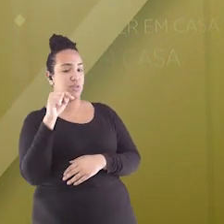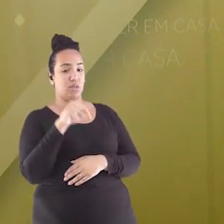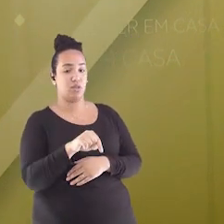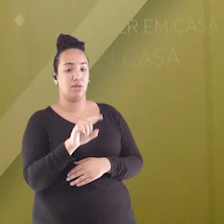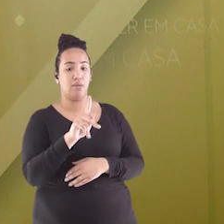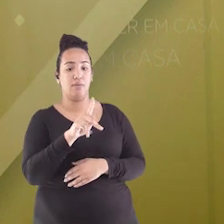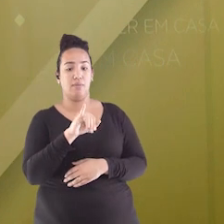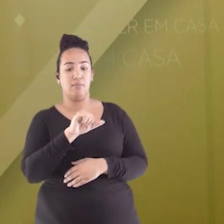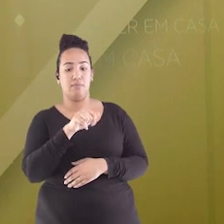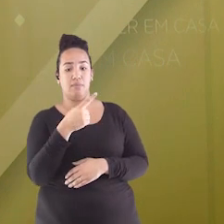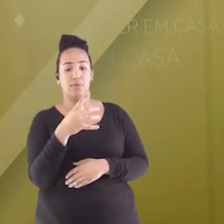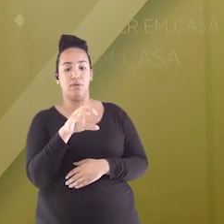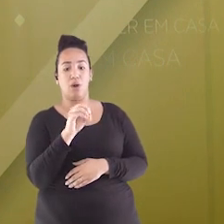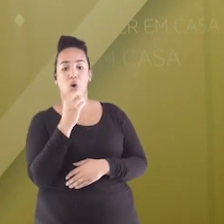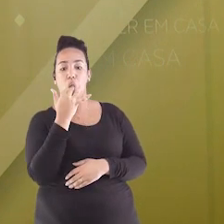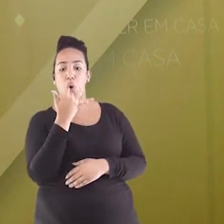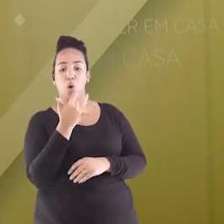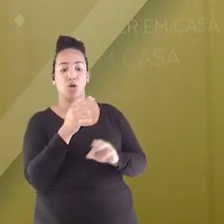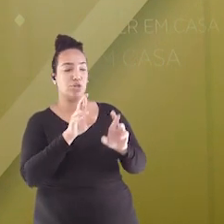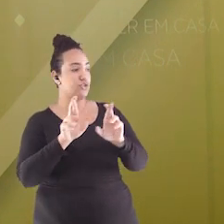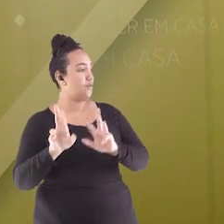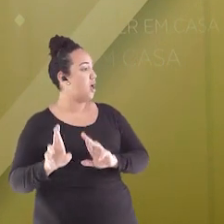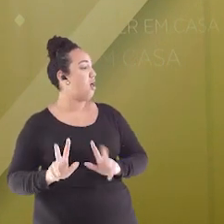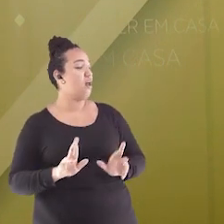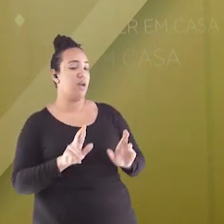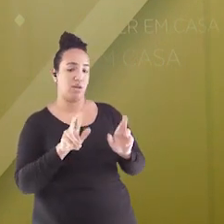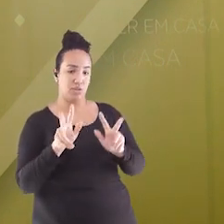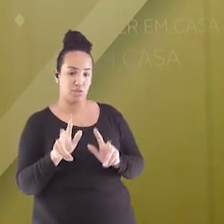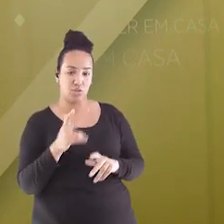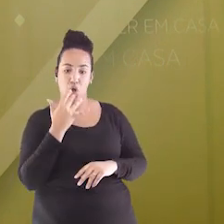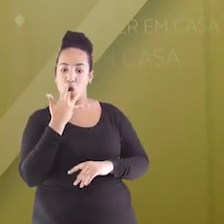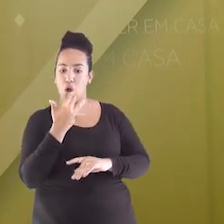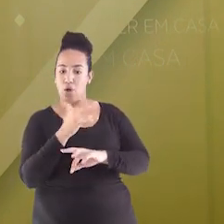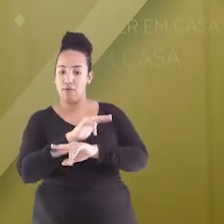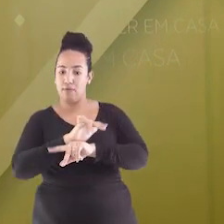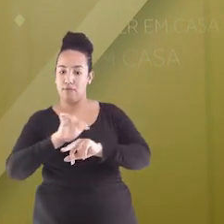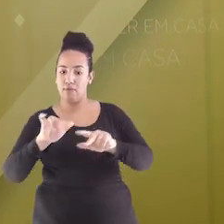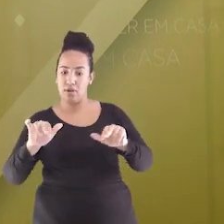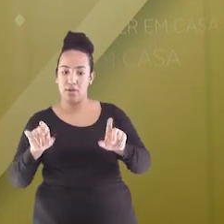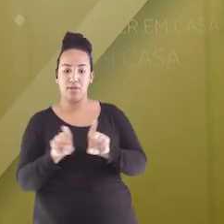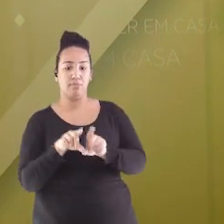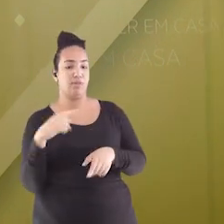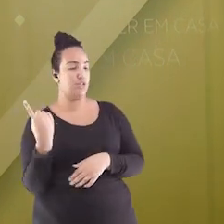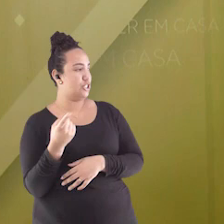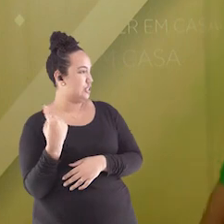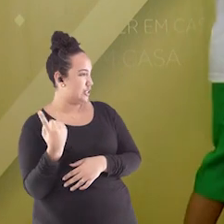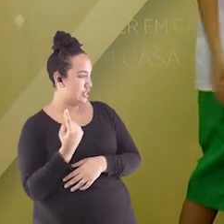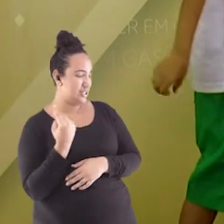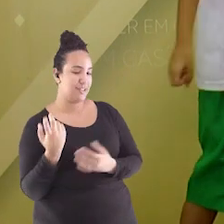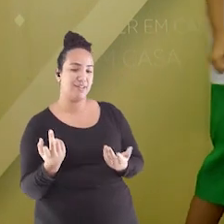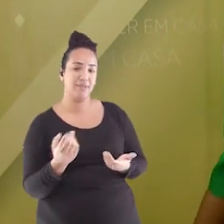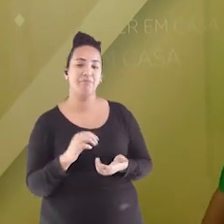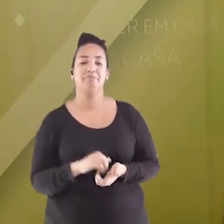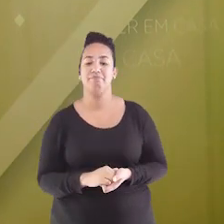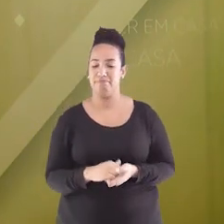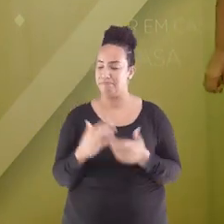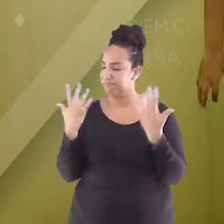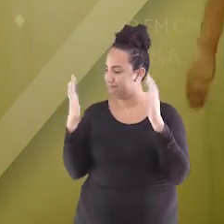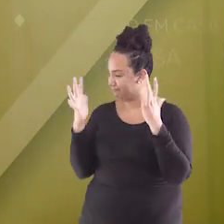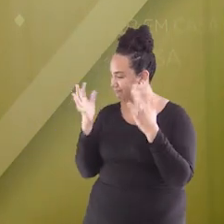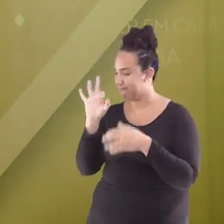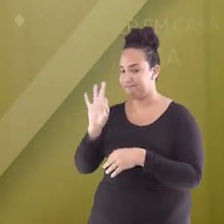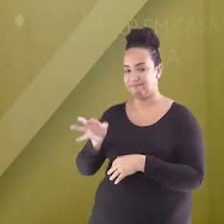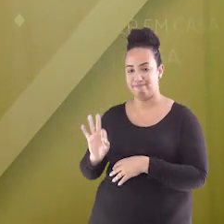tudo de cor diferente. Pião. Isso aí. Ele é todo colorido. Isso aí. Gira. É isso aí, muito